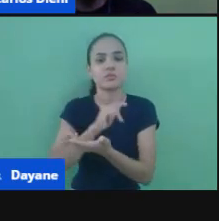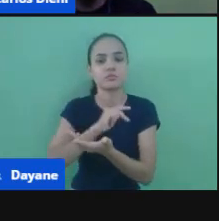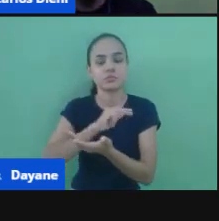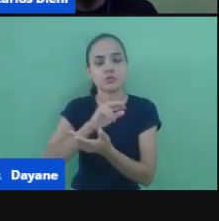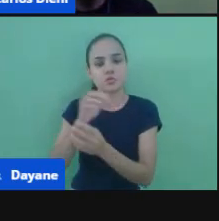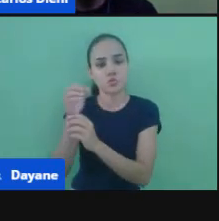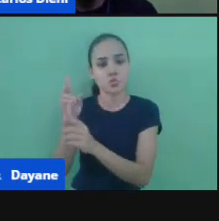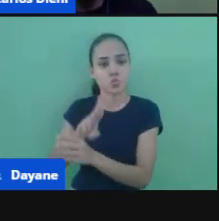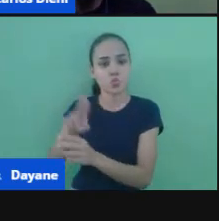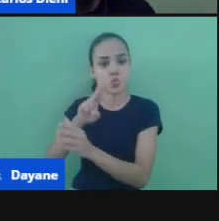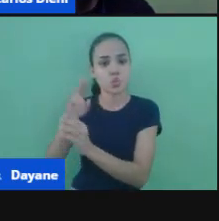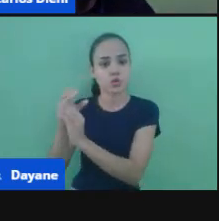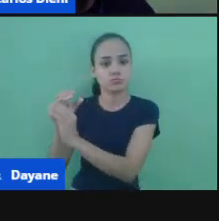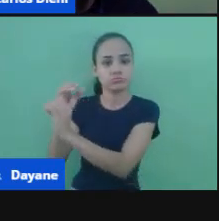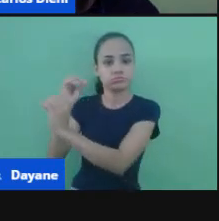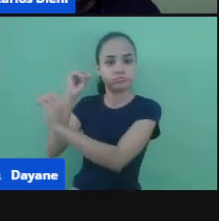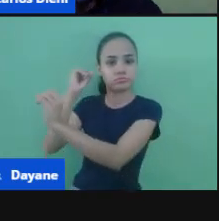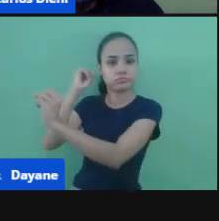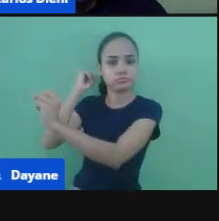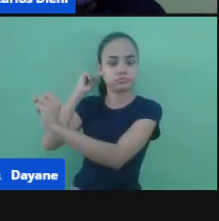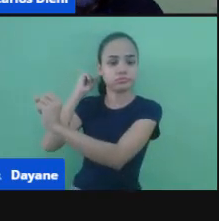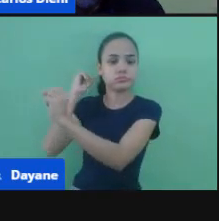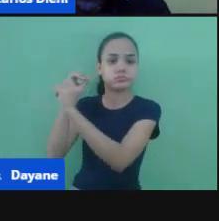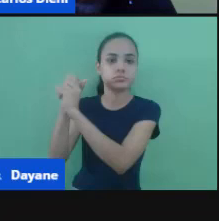dele. Então,